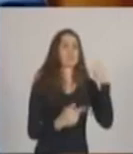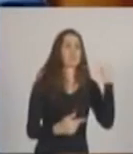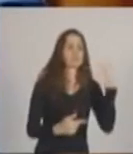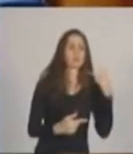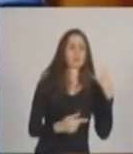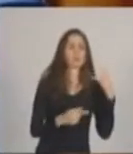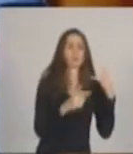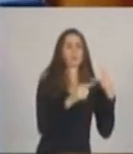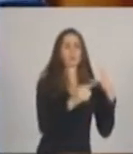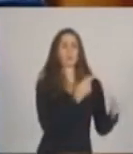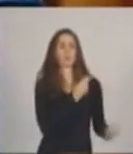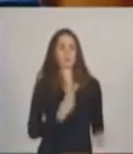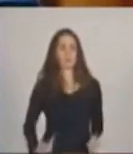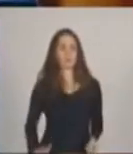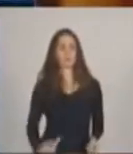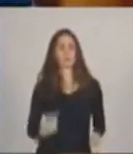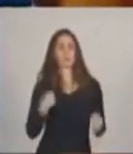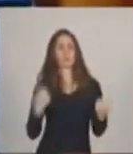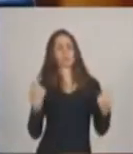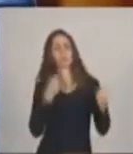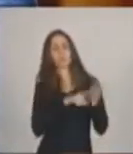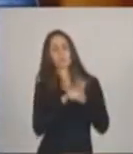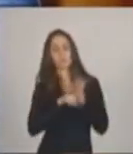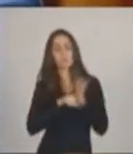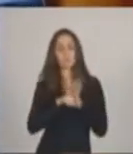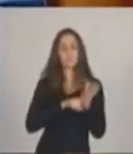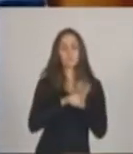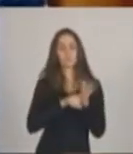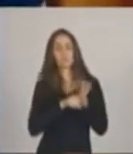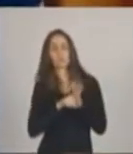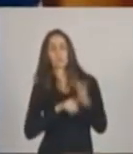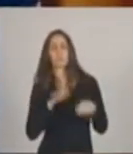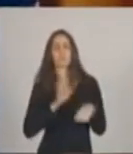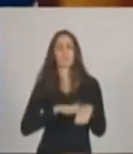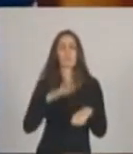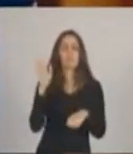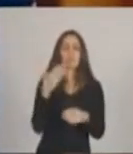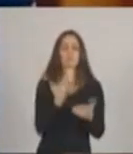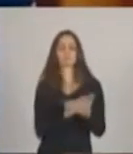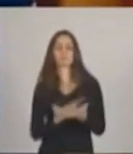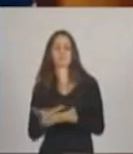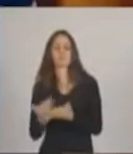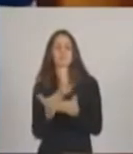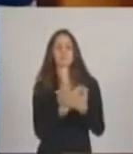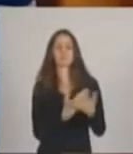se aprofundar um pouco mais na discussão.